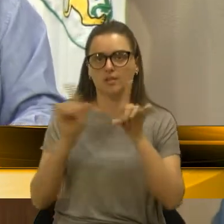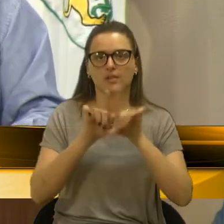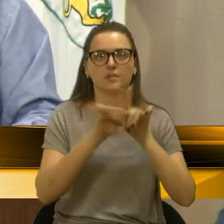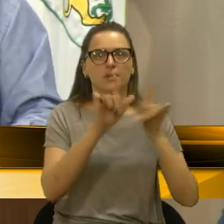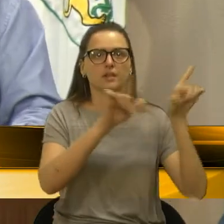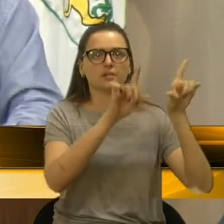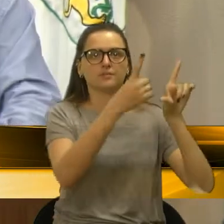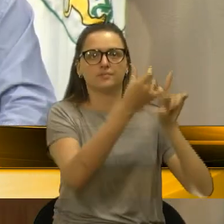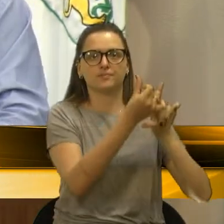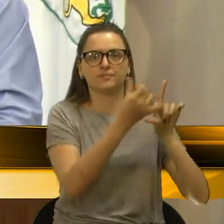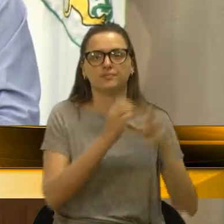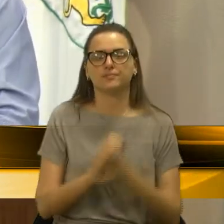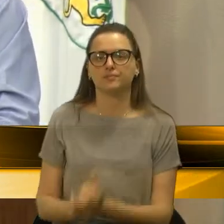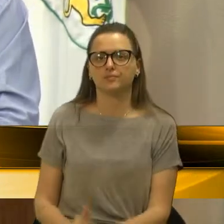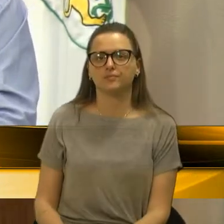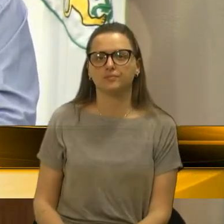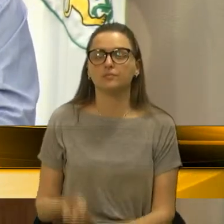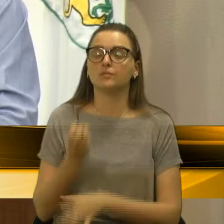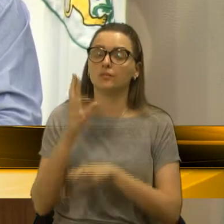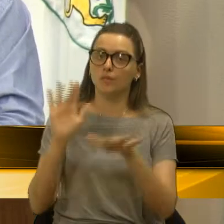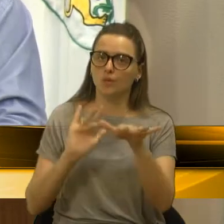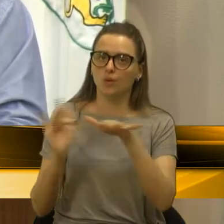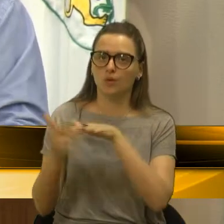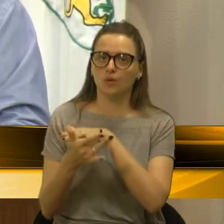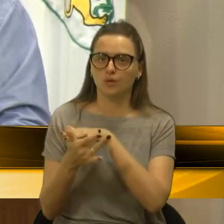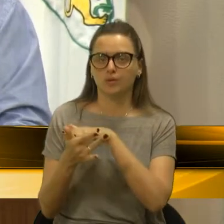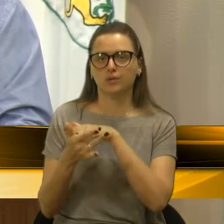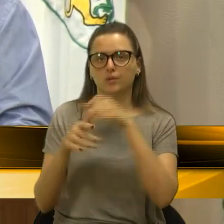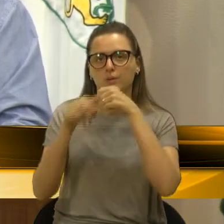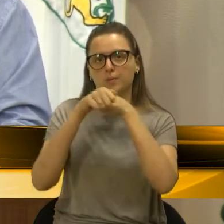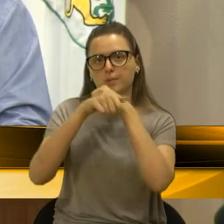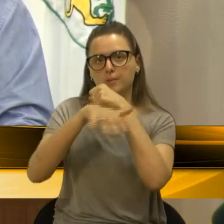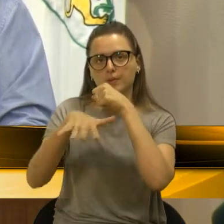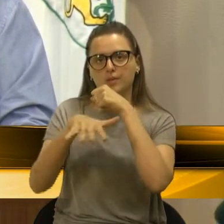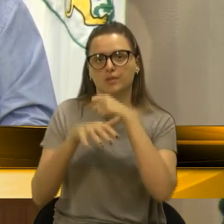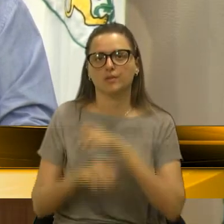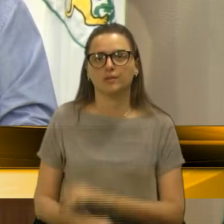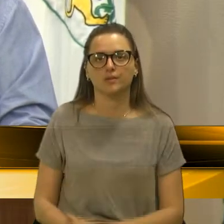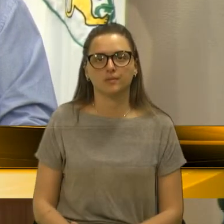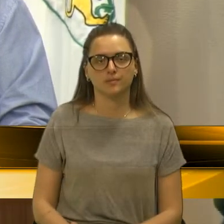canal 16, ou pelas mídias sociais.